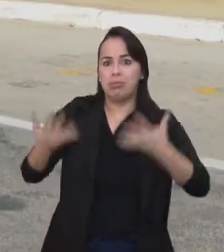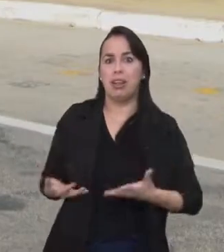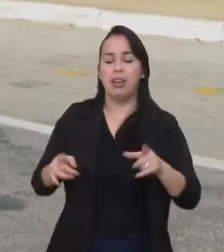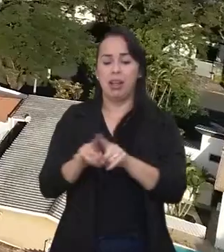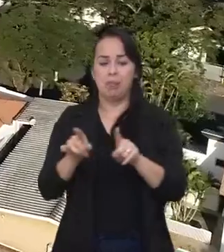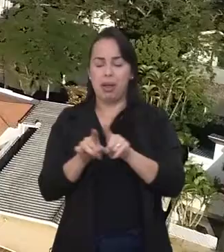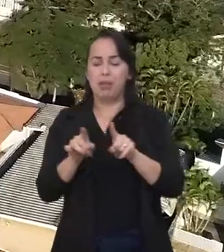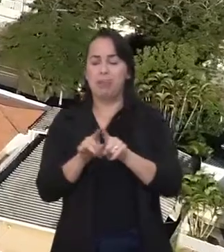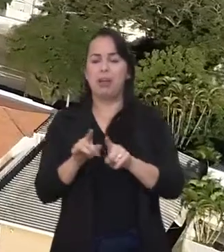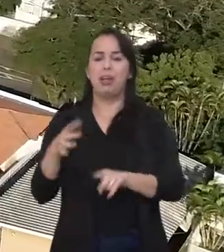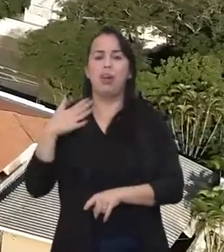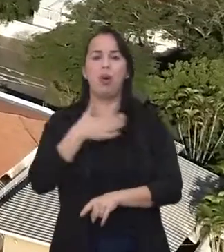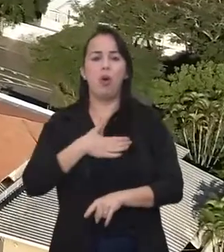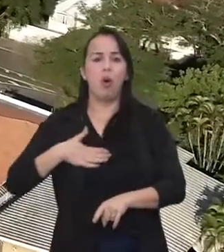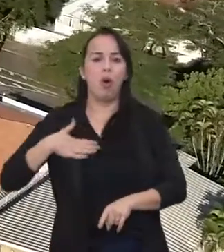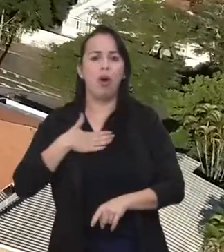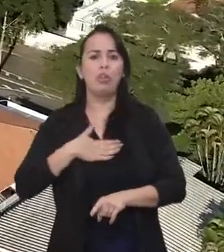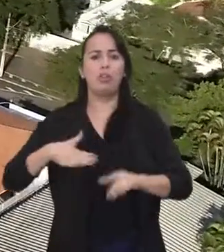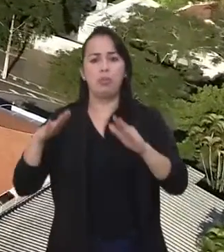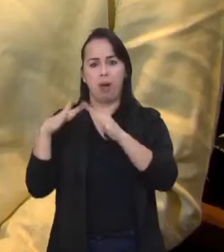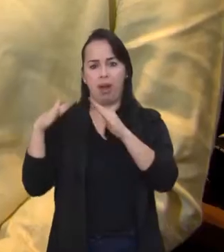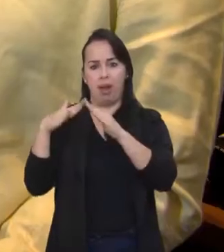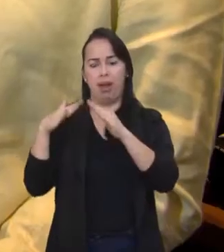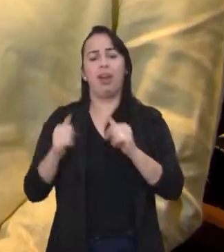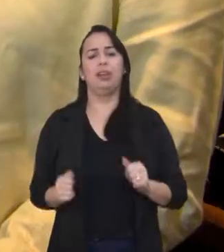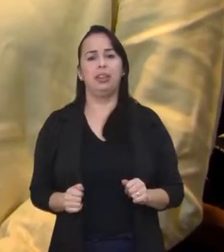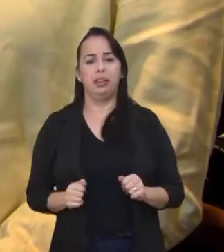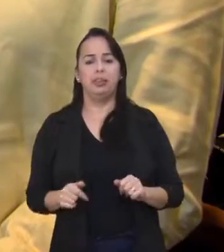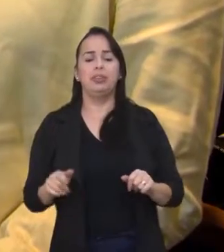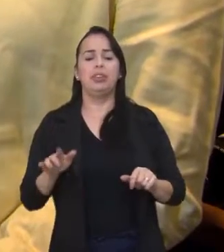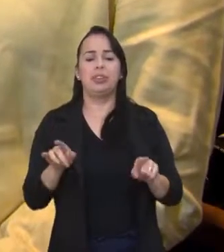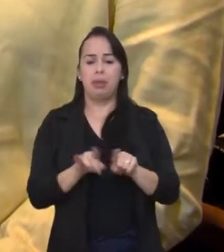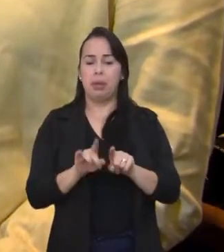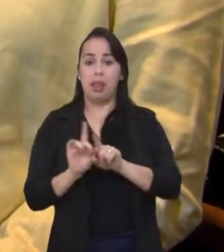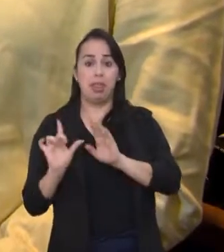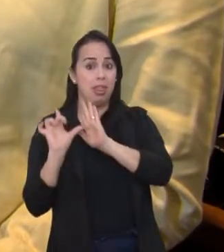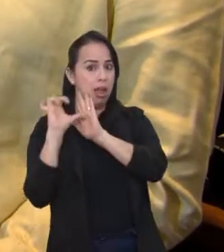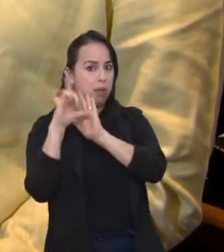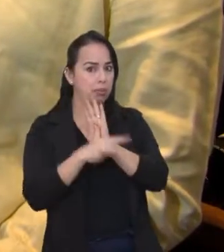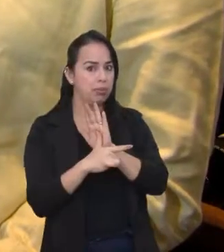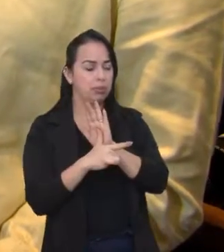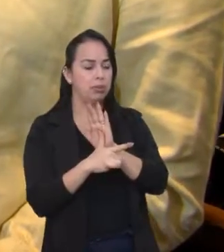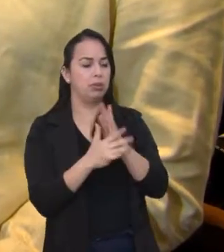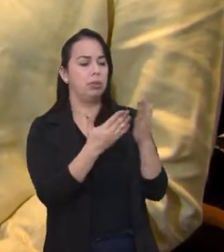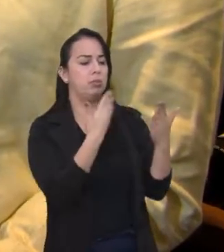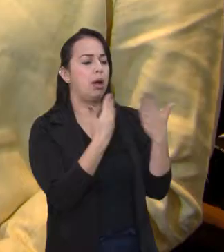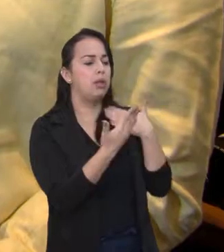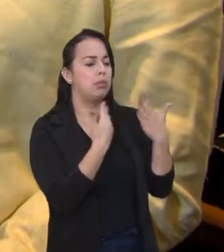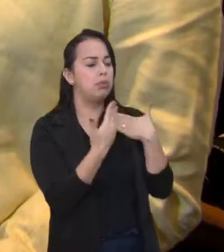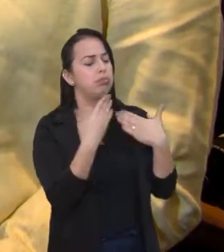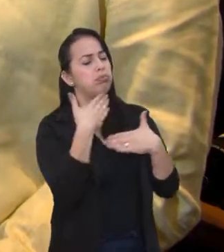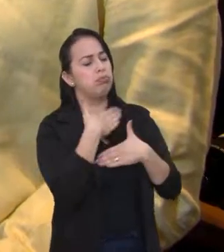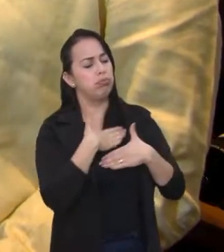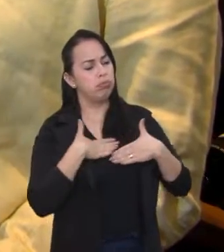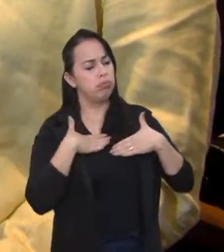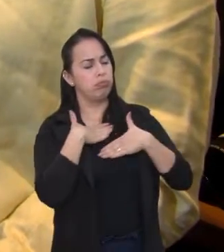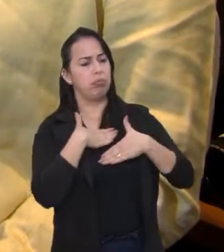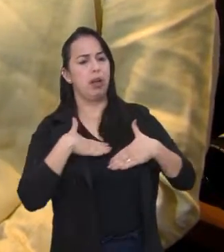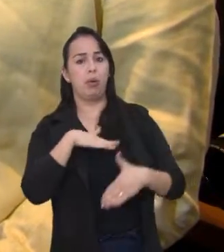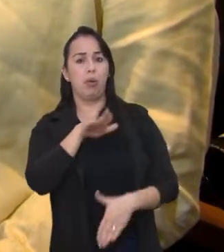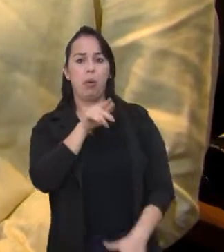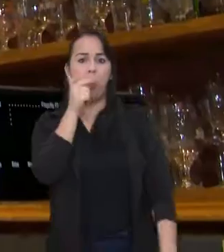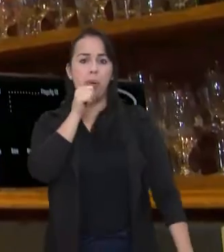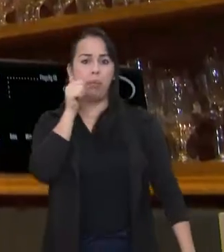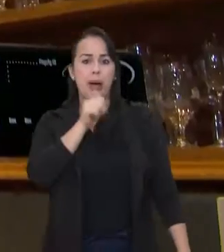de residir em um bairro de classe média alta. Depois, a gente faz uma parada para um bate-papo muito agradável com a